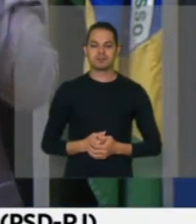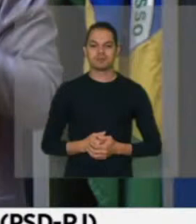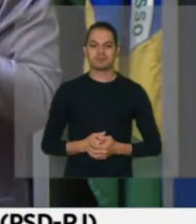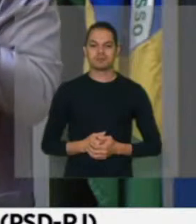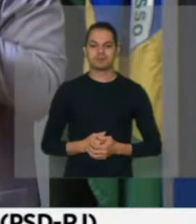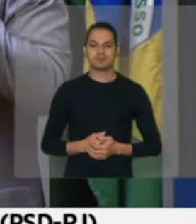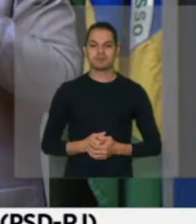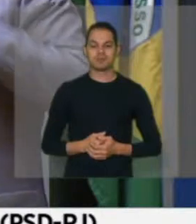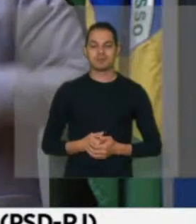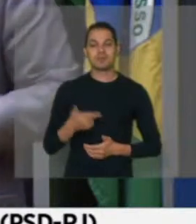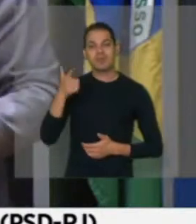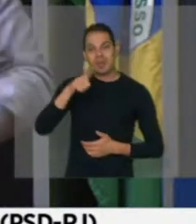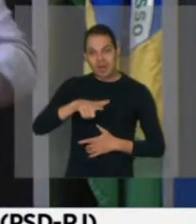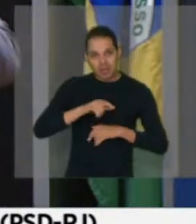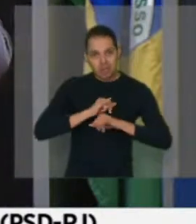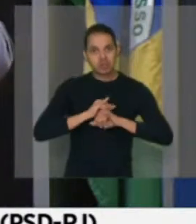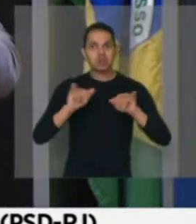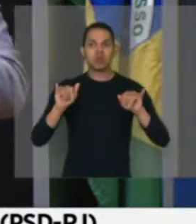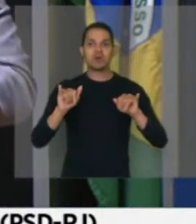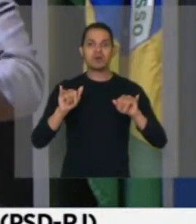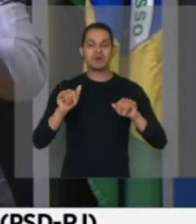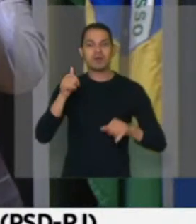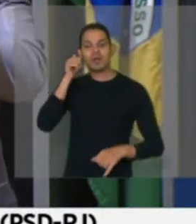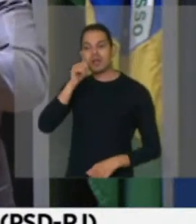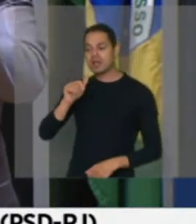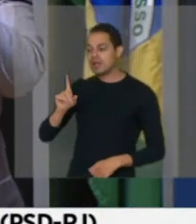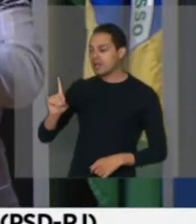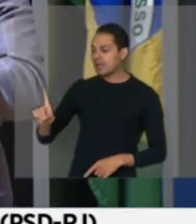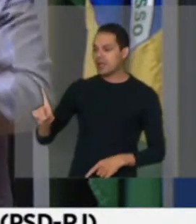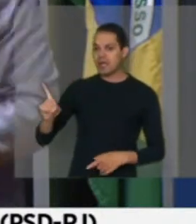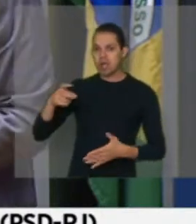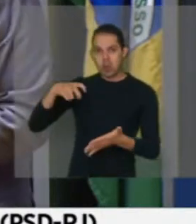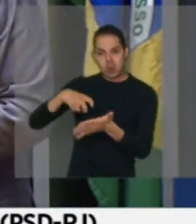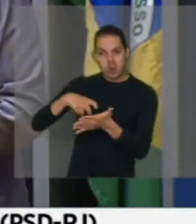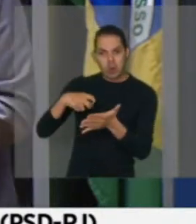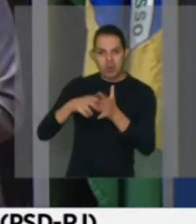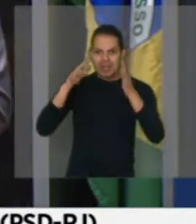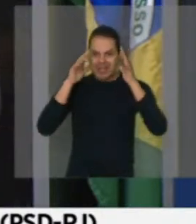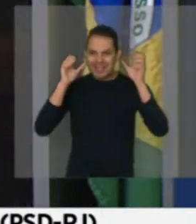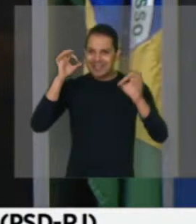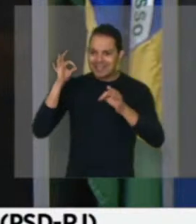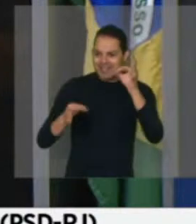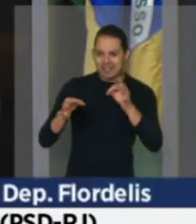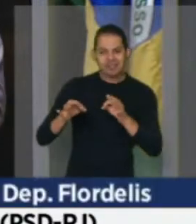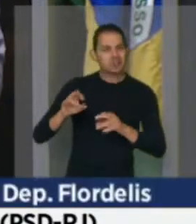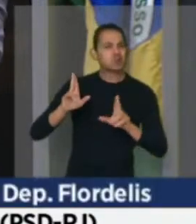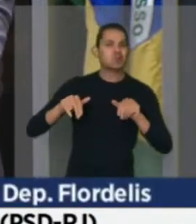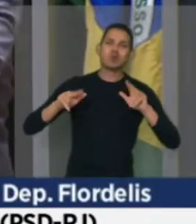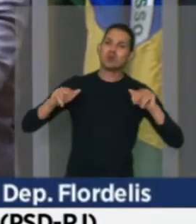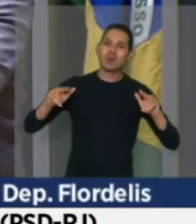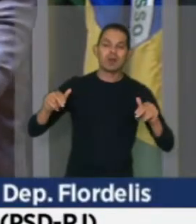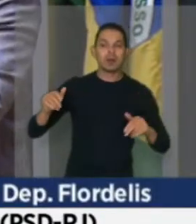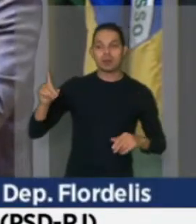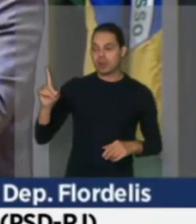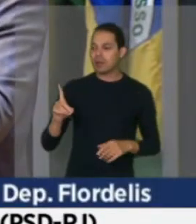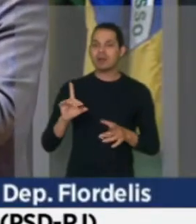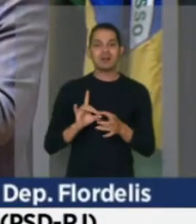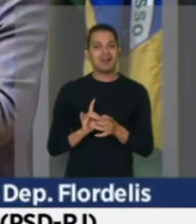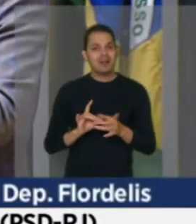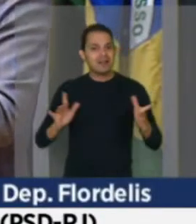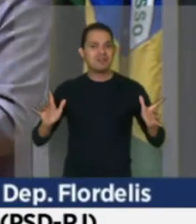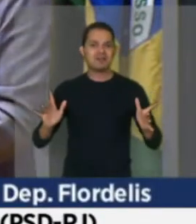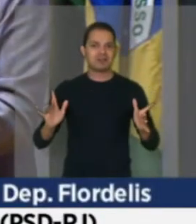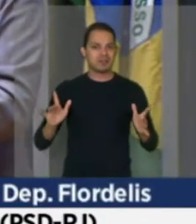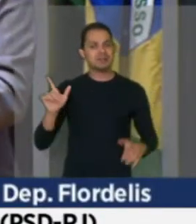Eu friso, excelências, ela não será condenada pelo tribunal do júri, ela será absolvida